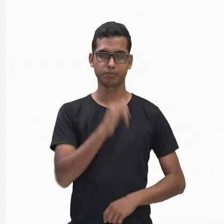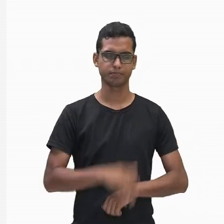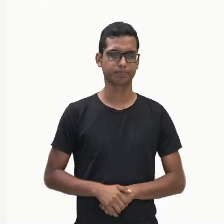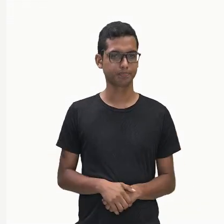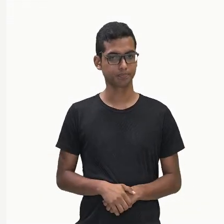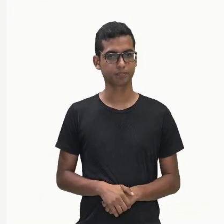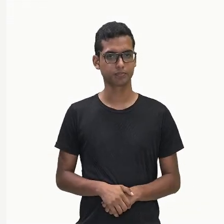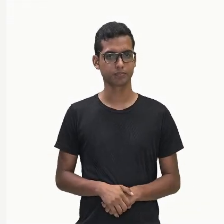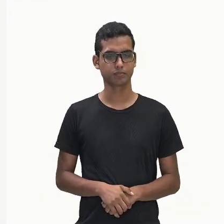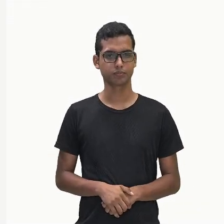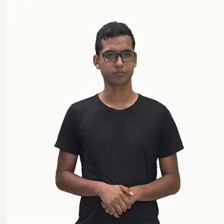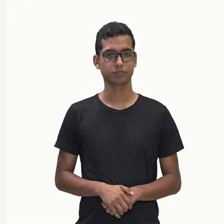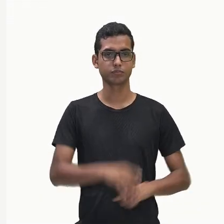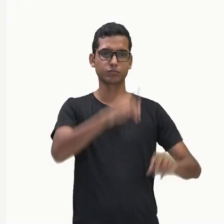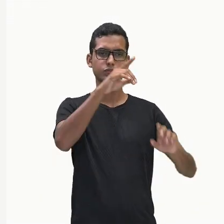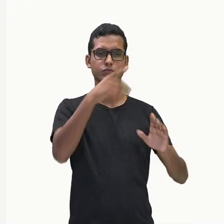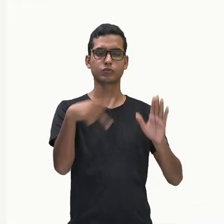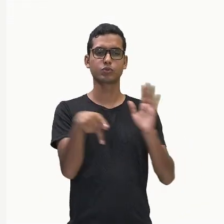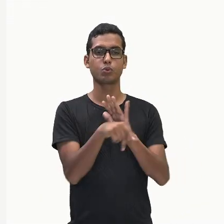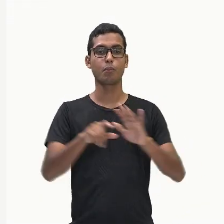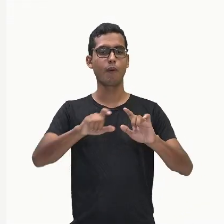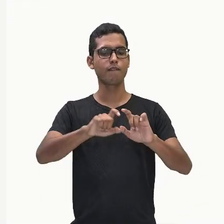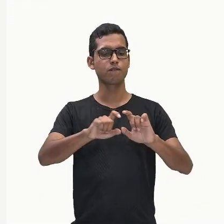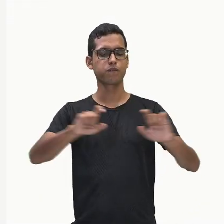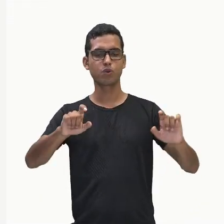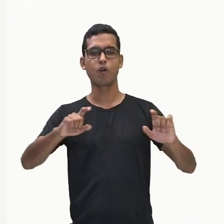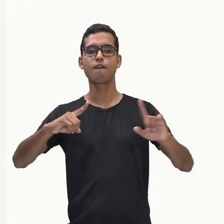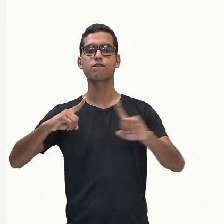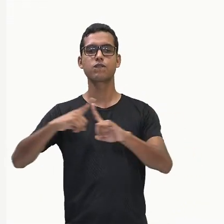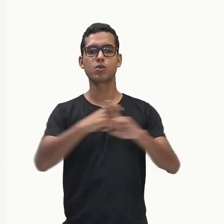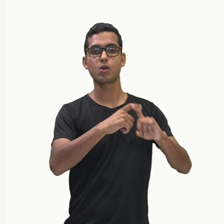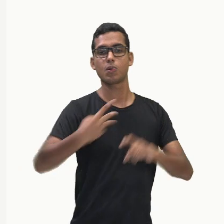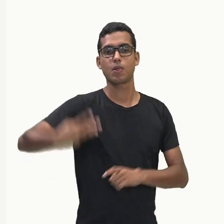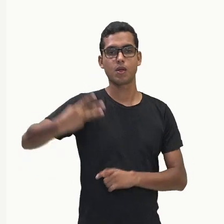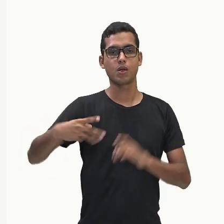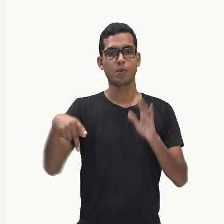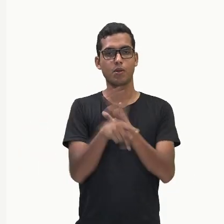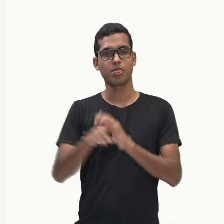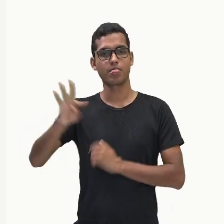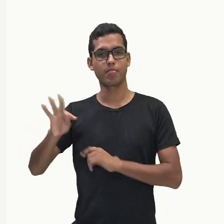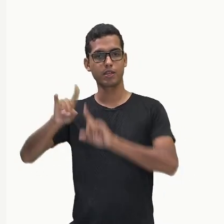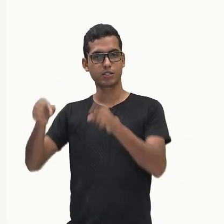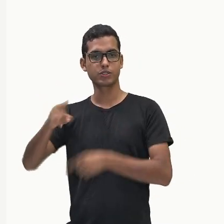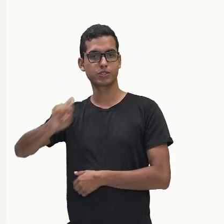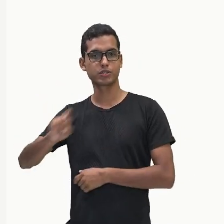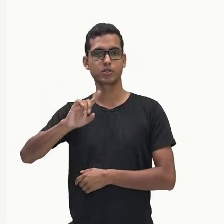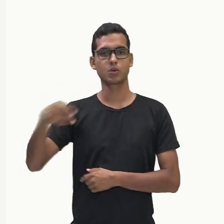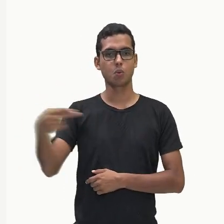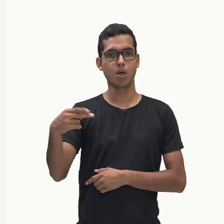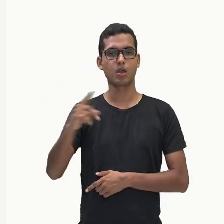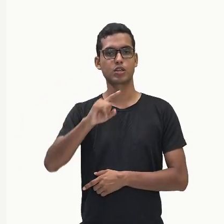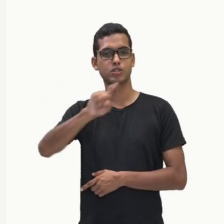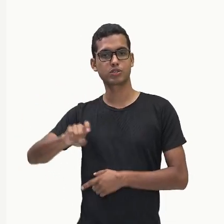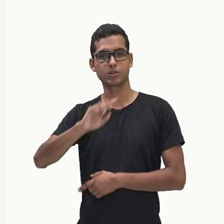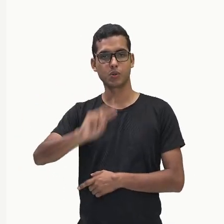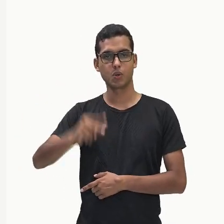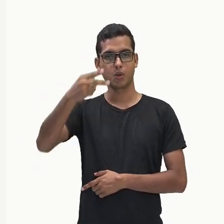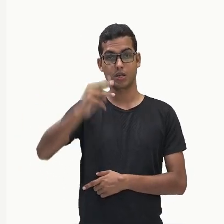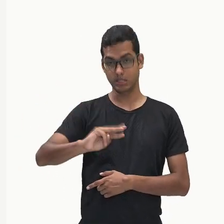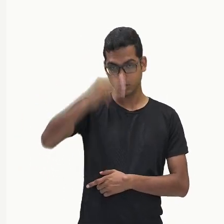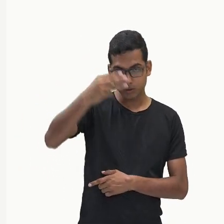Mais uma vez, uma função do terceiro grau, tá? No caso aí, t de x igual a x ao cubo mais 3x ao